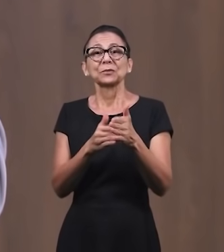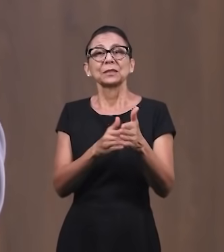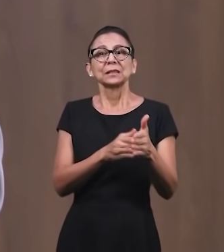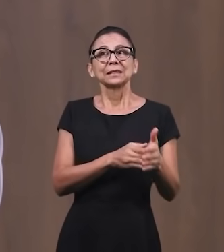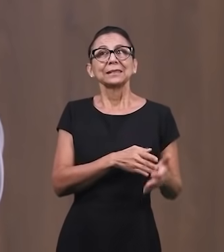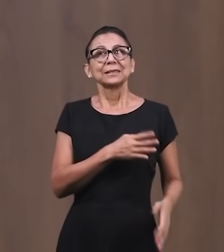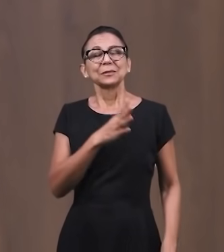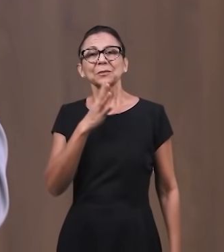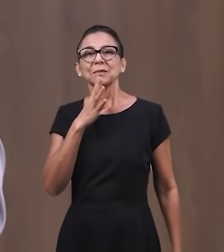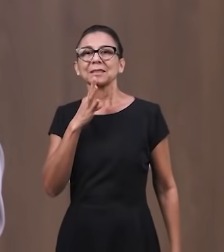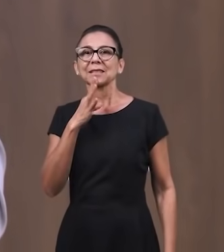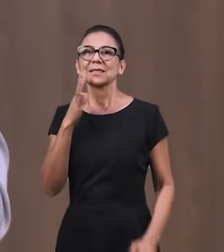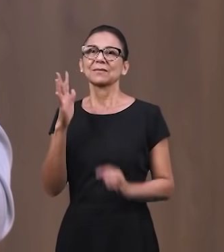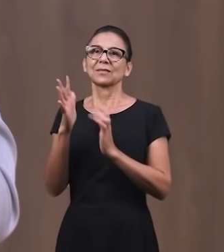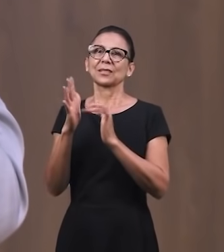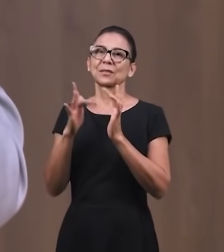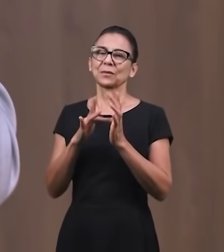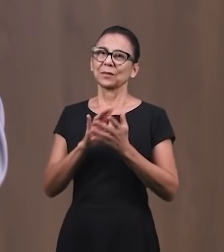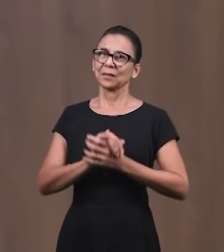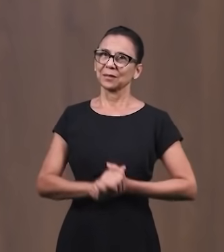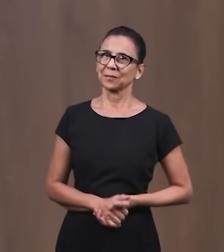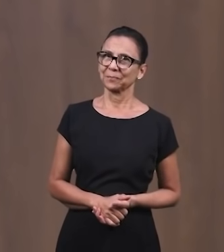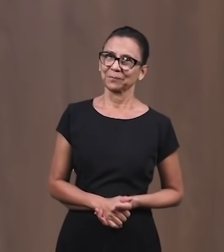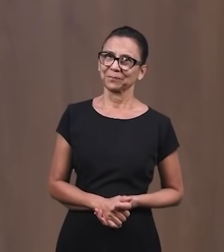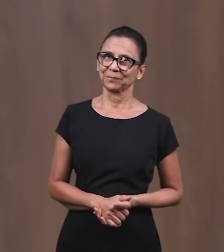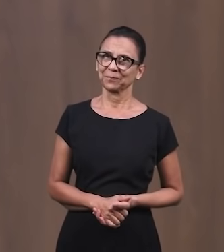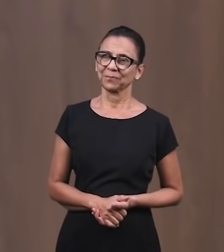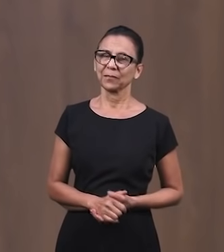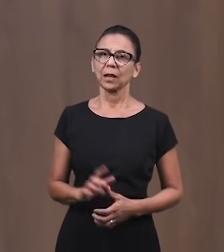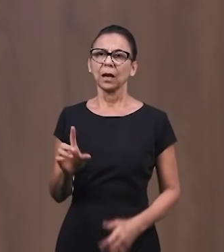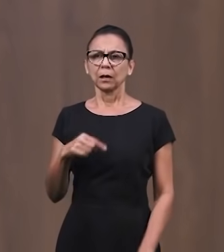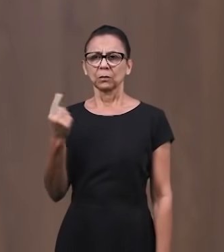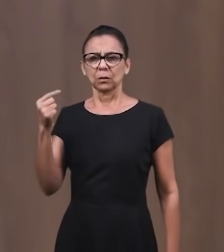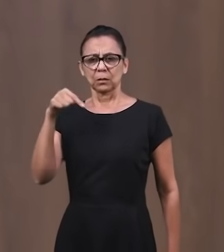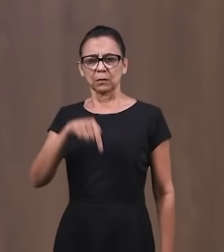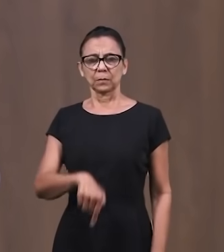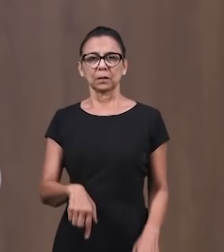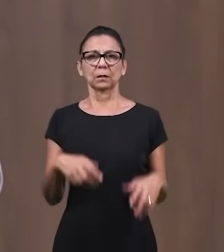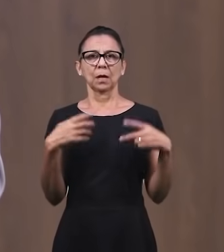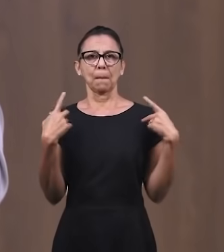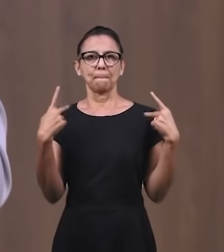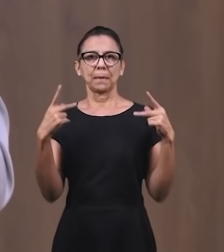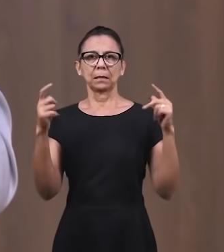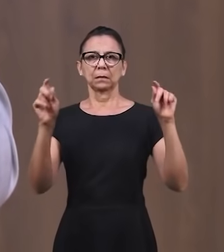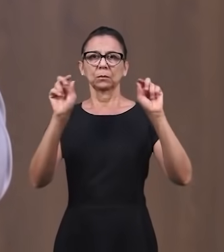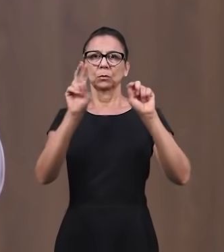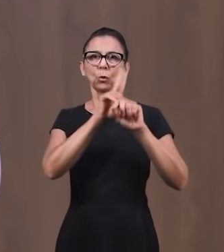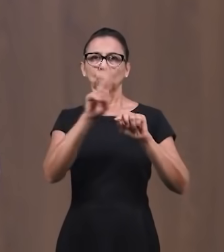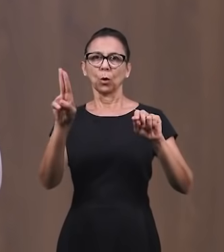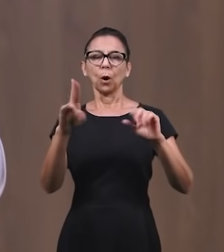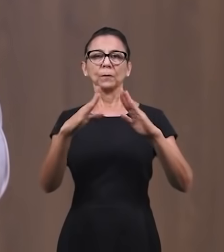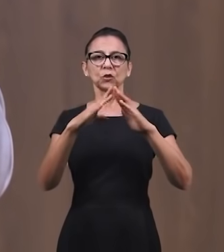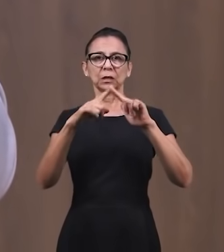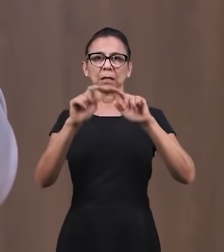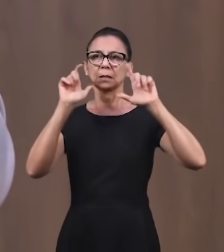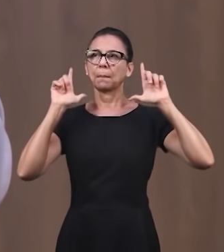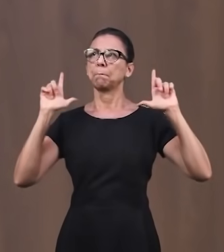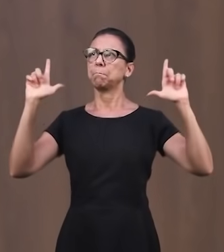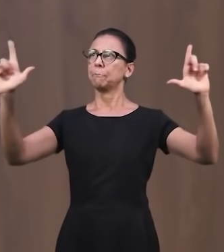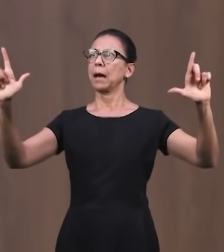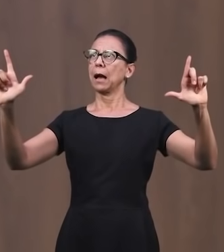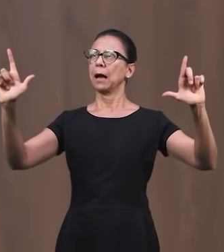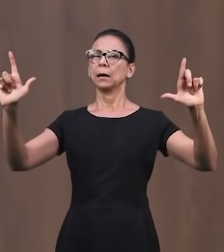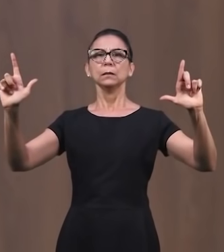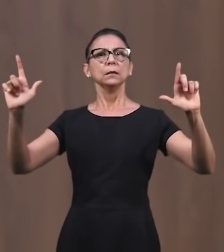de conhecer verdadeiramente a Jesus? Perceba que nós não estamos aqui pregando uma placa, uma denominação,